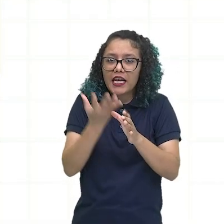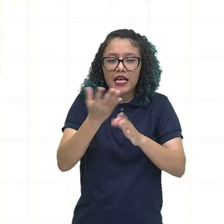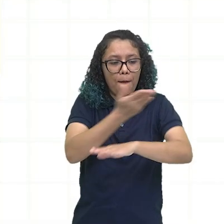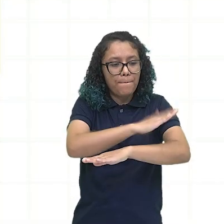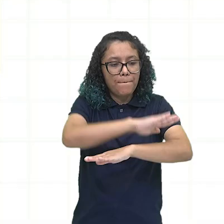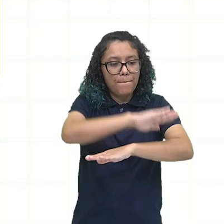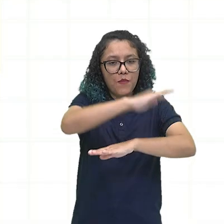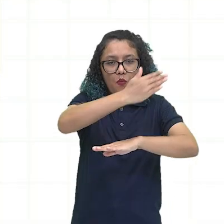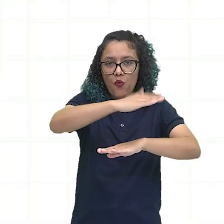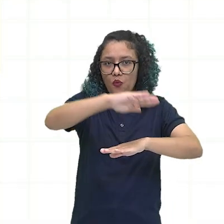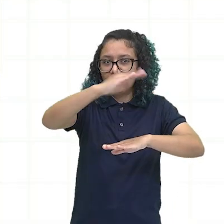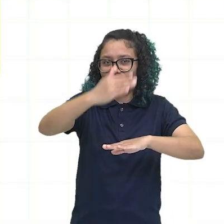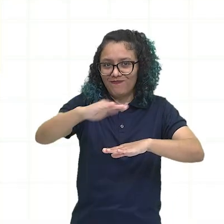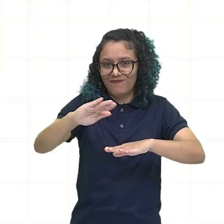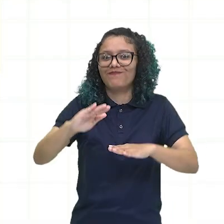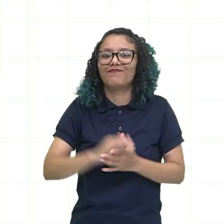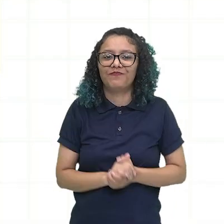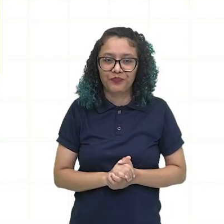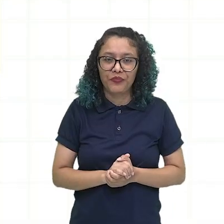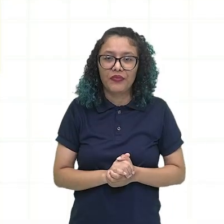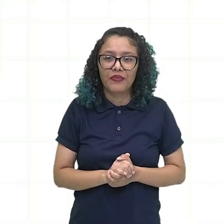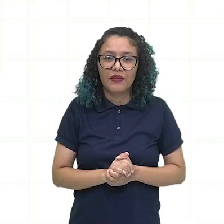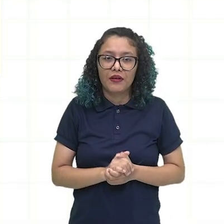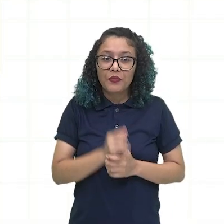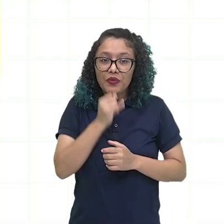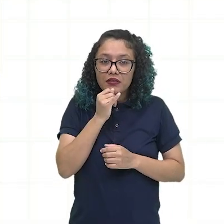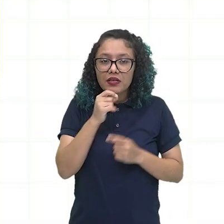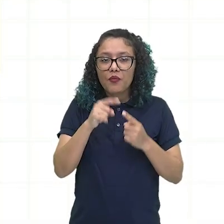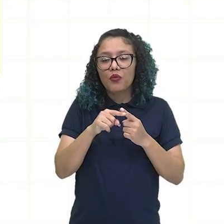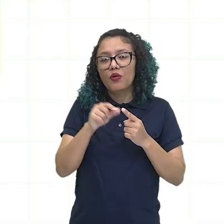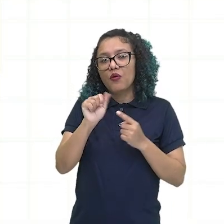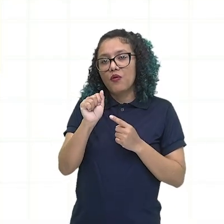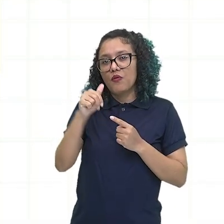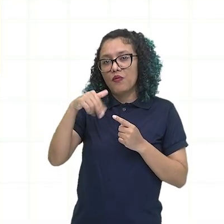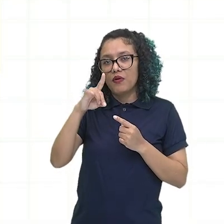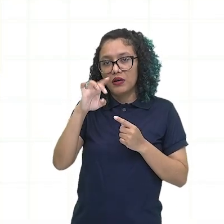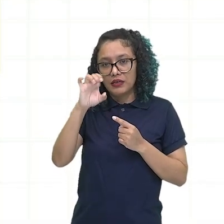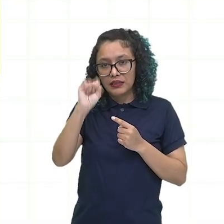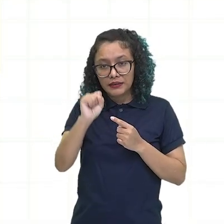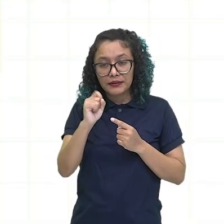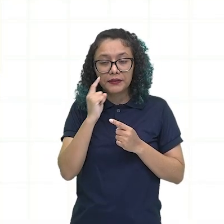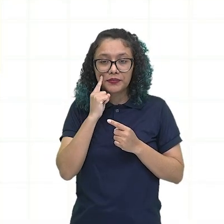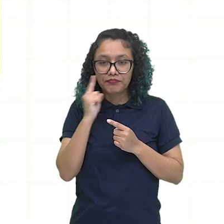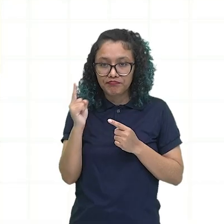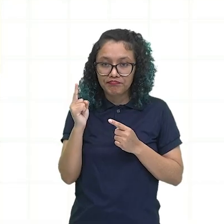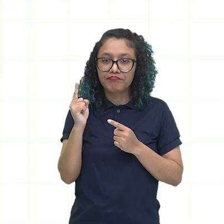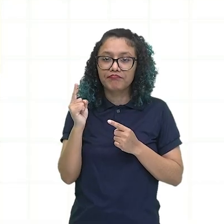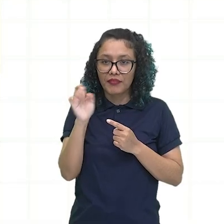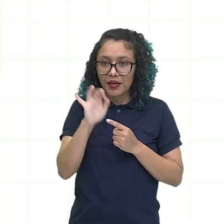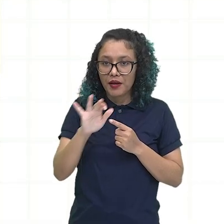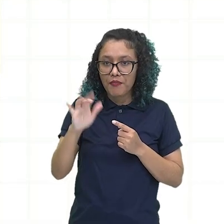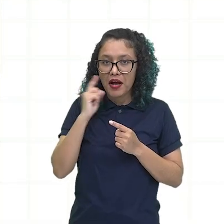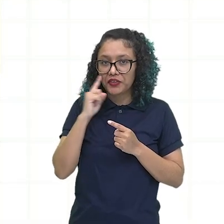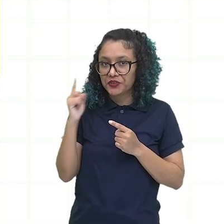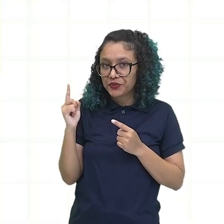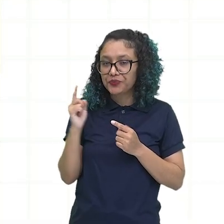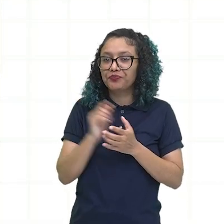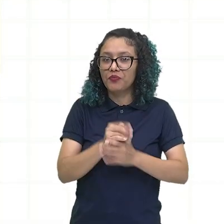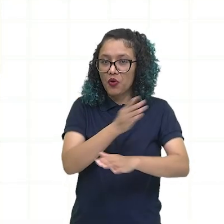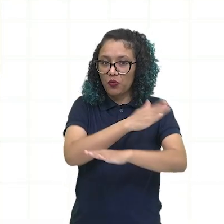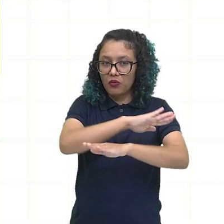montanhas. E como exemplo nós temos aqui, ó, os Andes, né, que é essa daqui que temos aqui